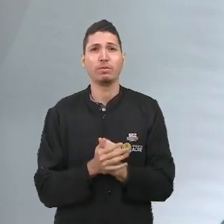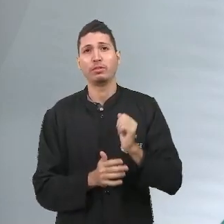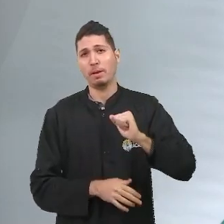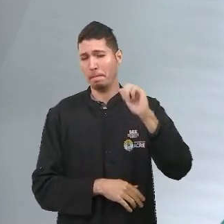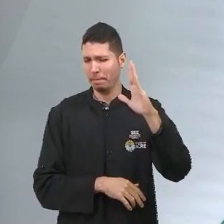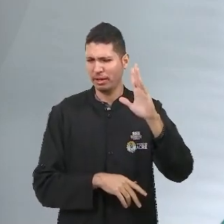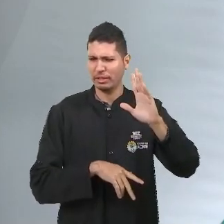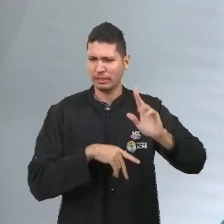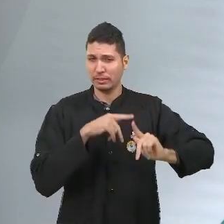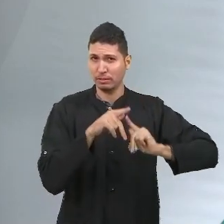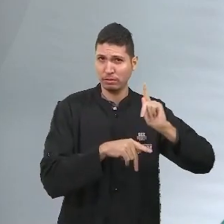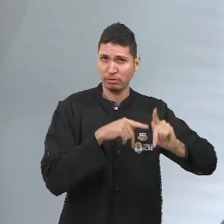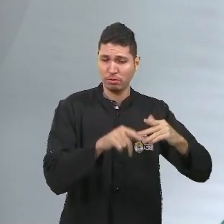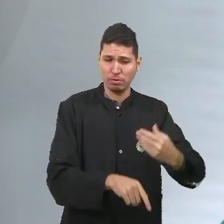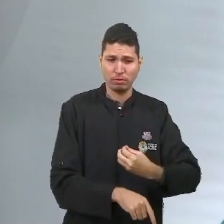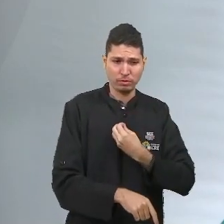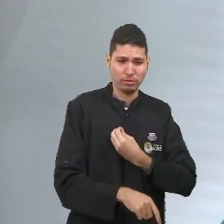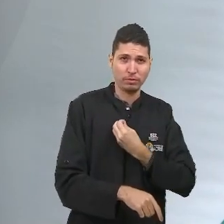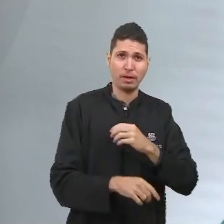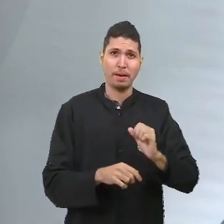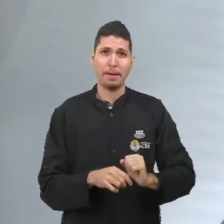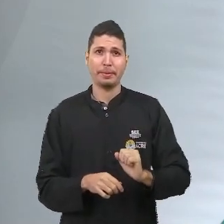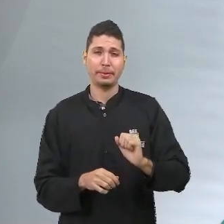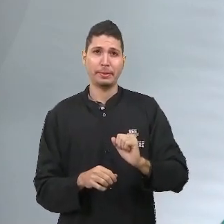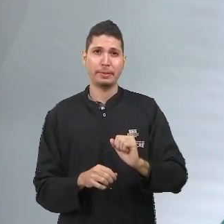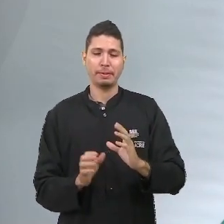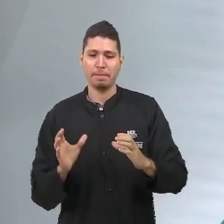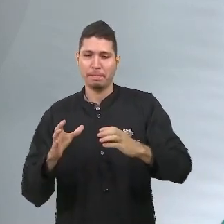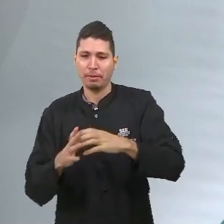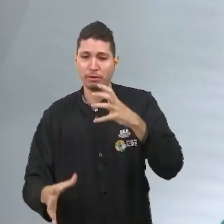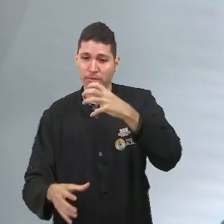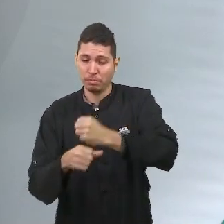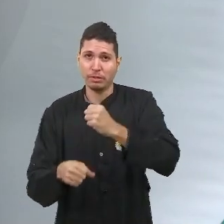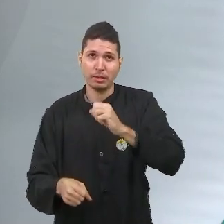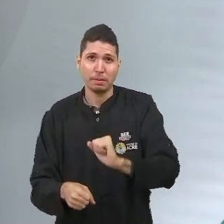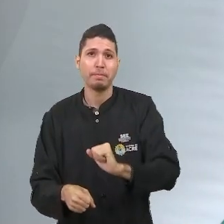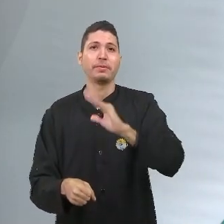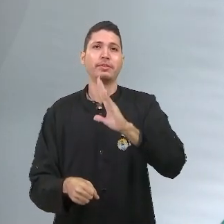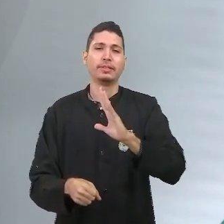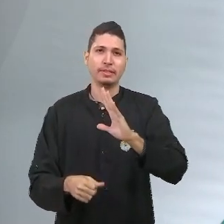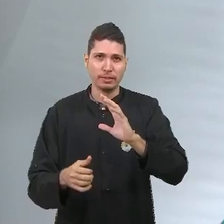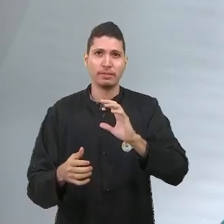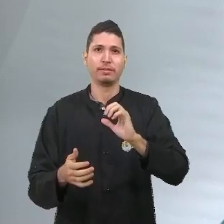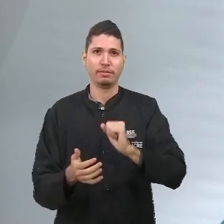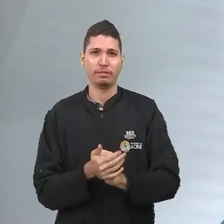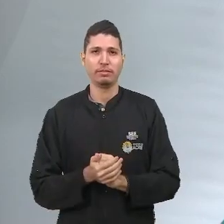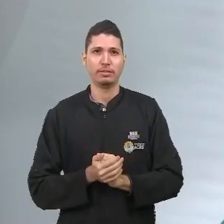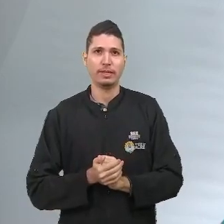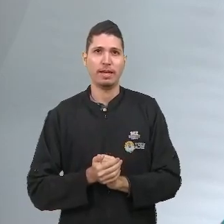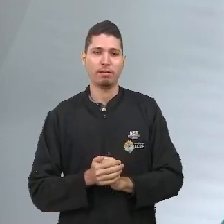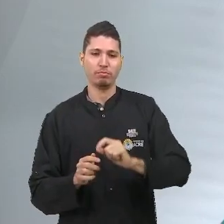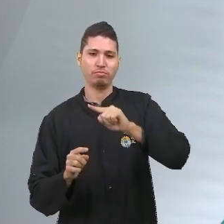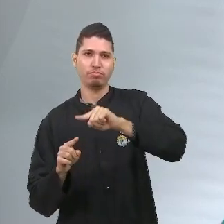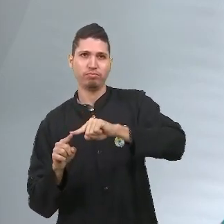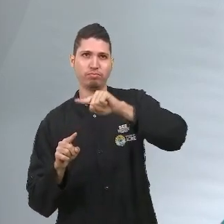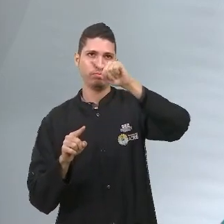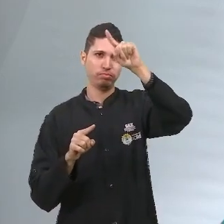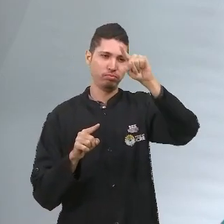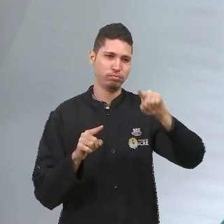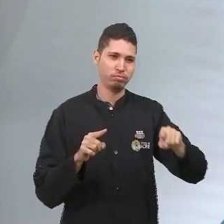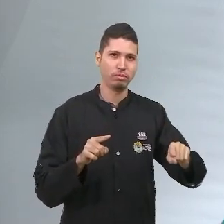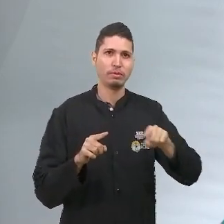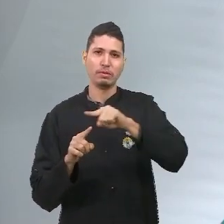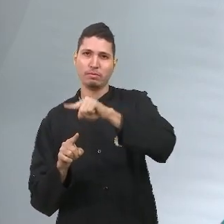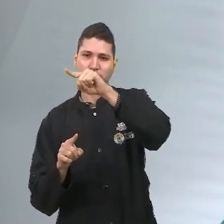populoso, onde tem as maiores taxas, se tem índice elevado, como que acontece aí a dinâmica da pirâmide etária.